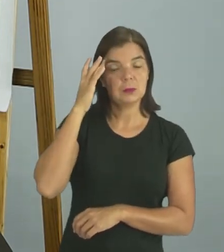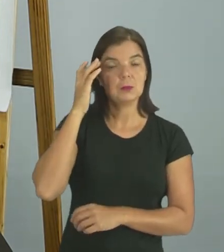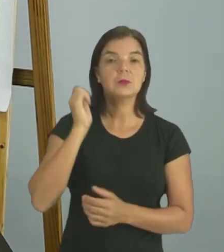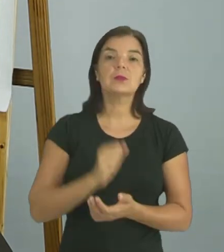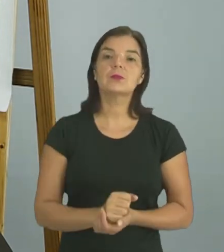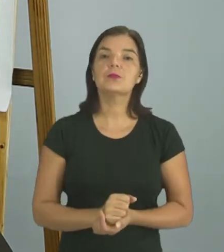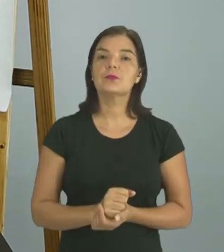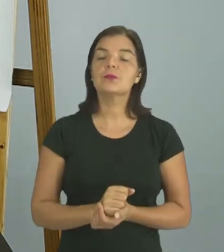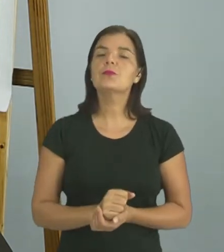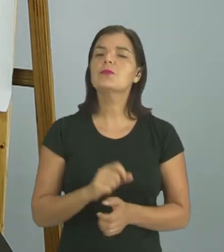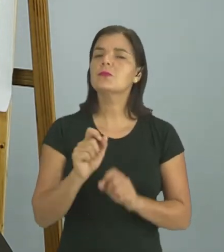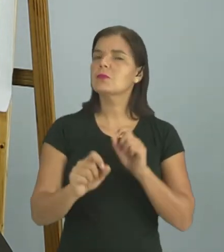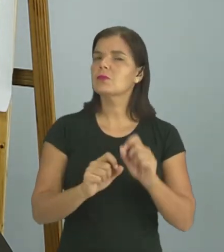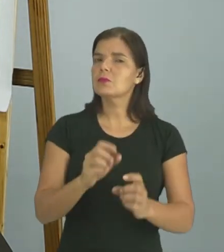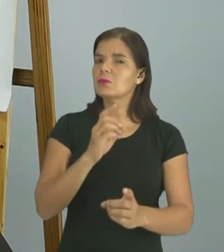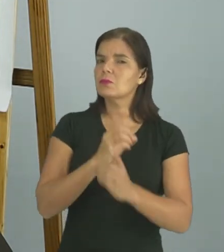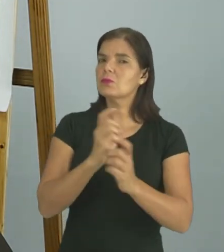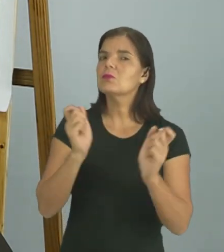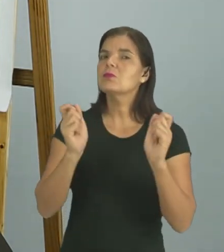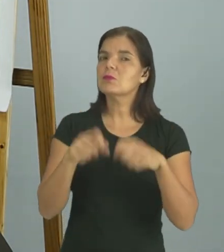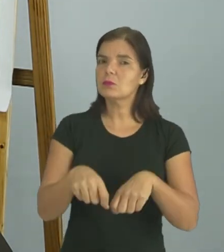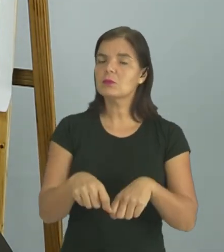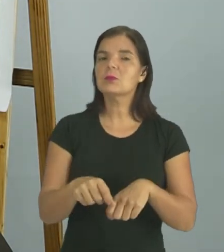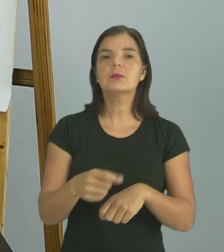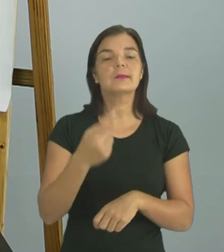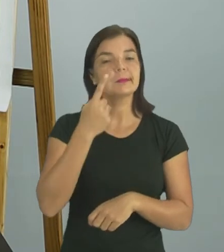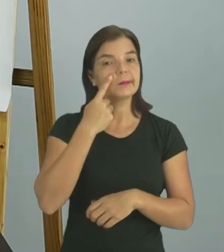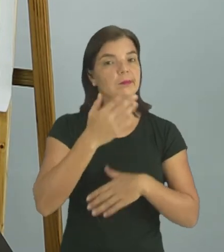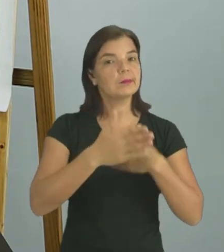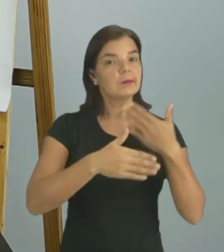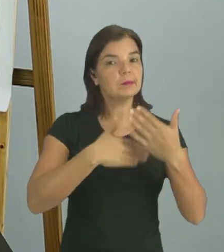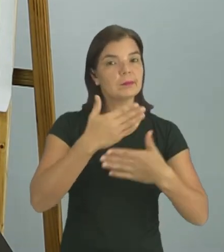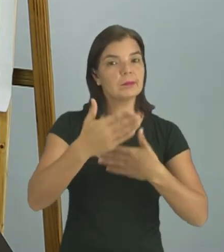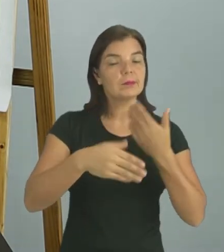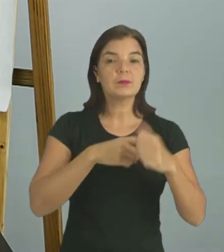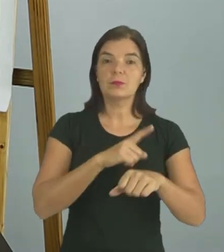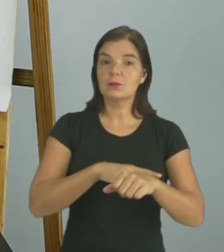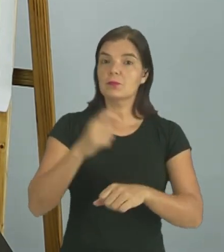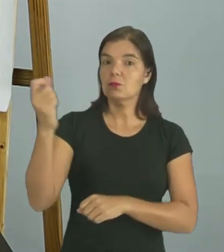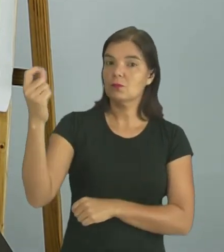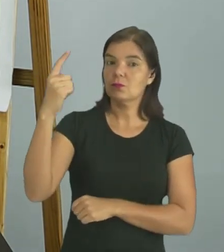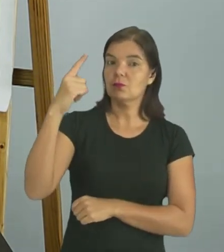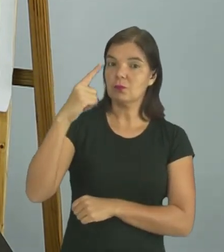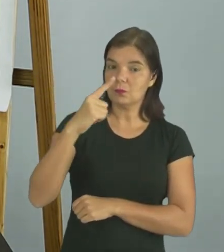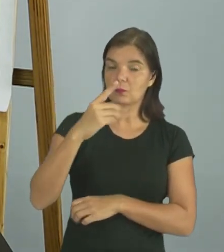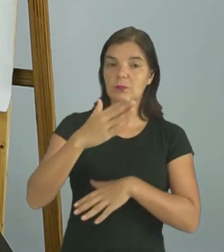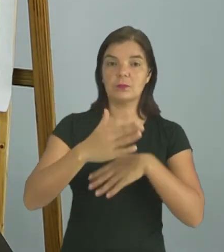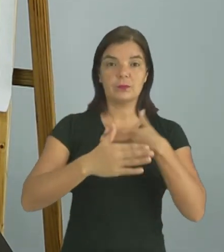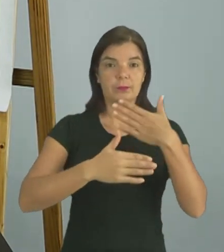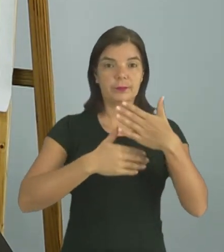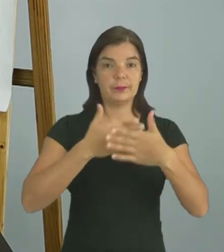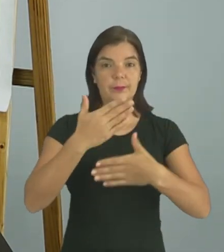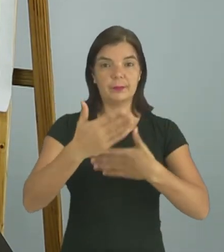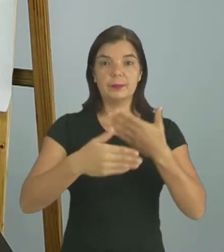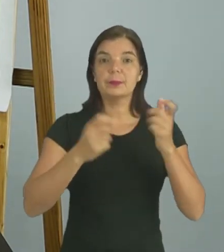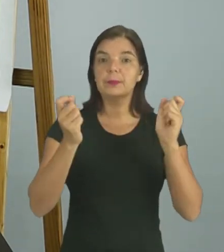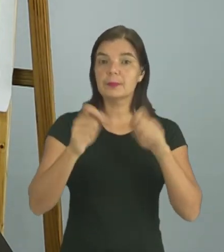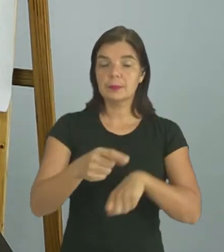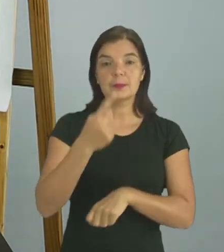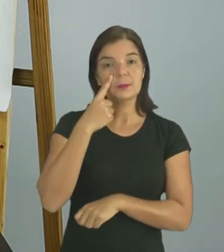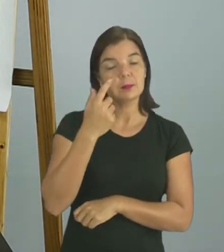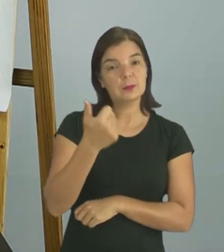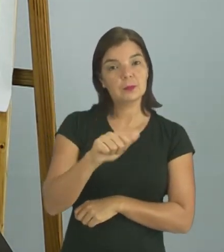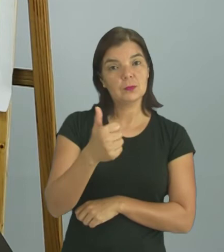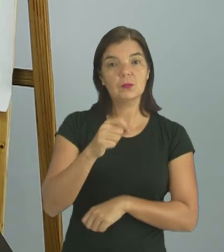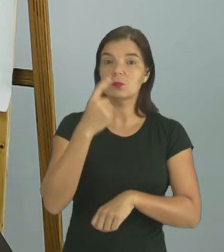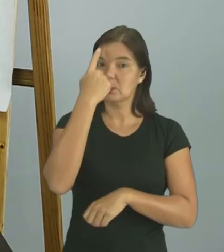a humanidade, foi descobrindo que eles poderiam, ao passar do tempo, o sol passando, ele poderia estar verificando